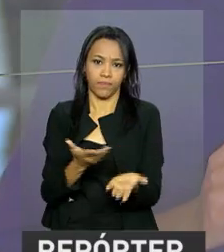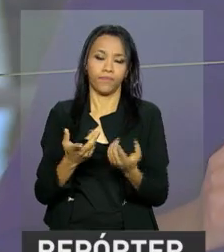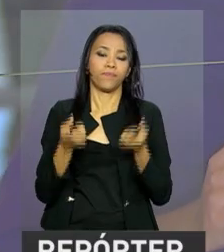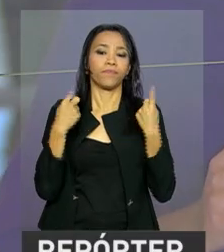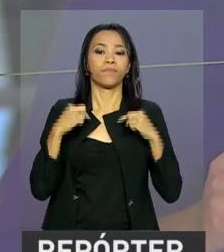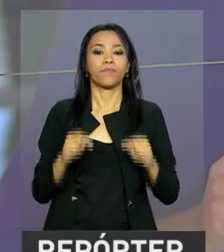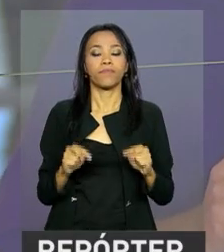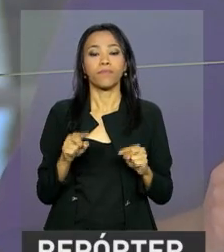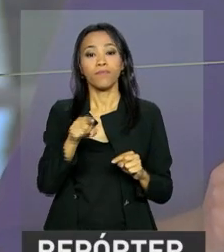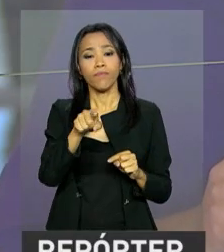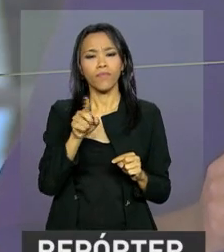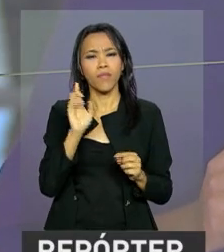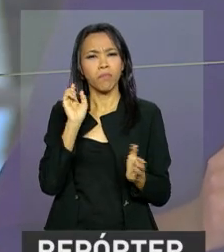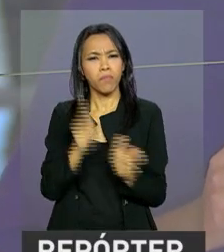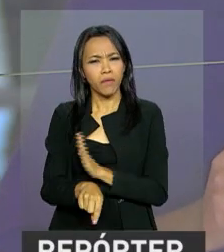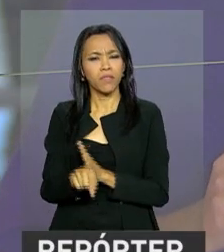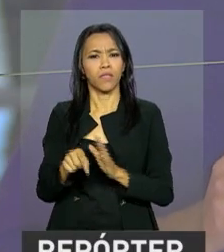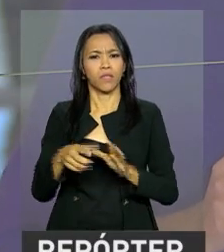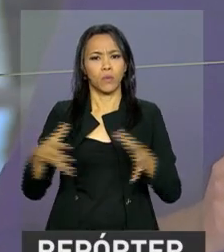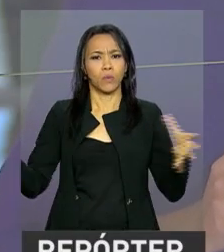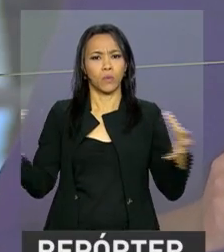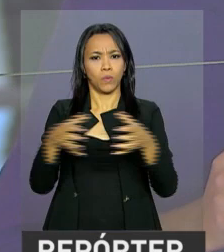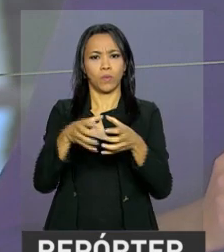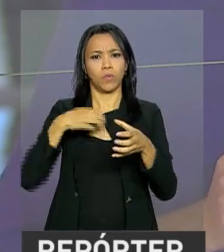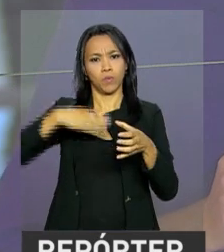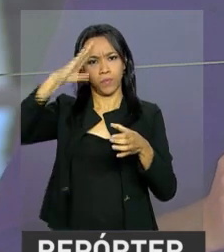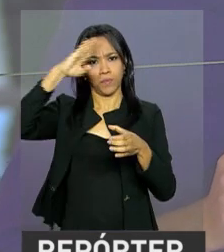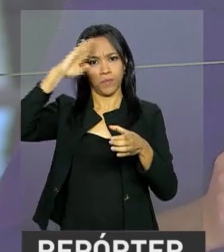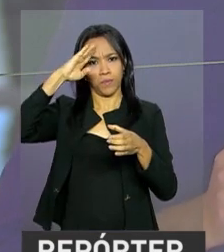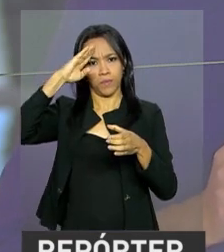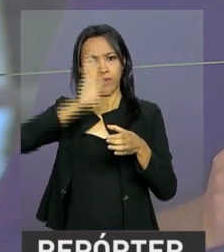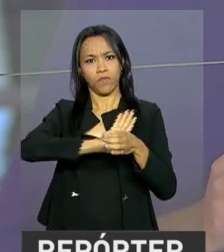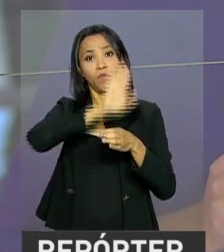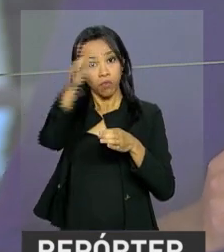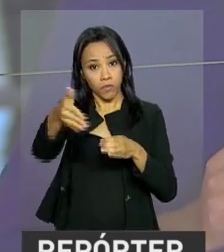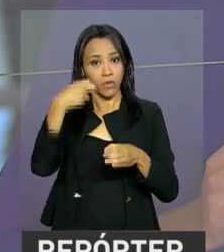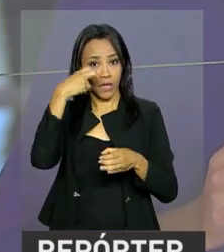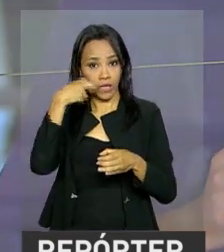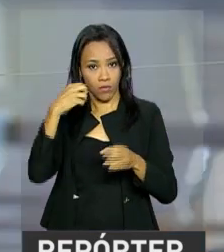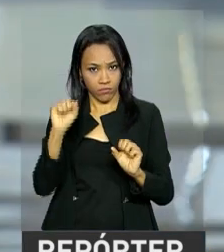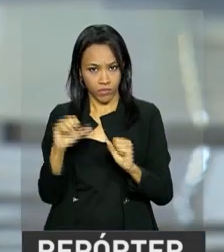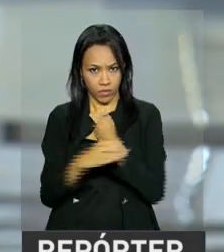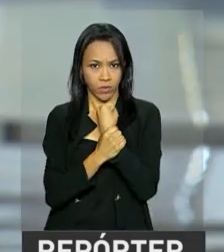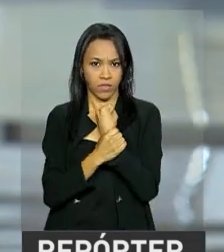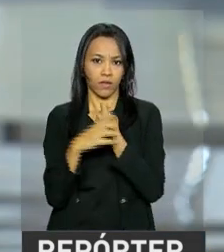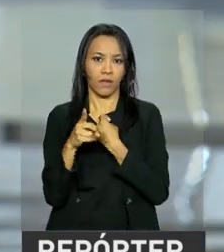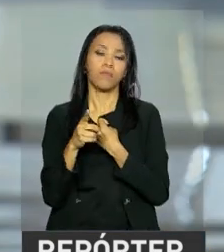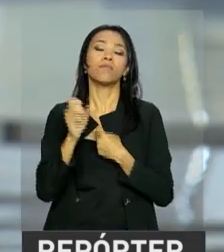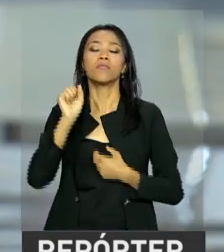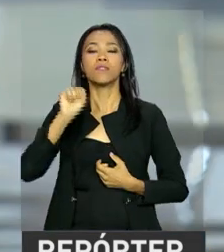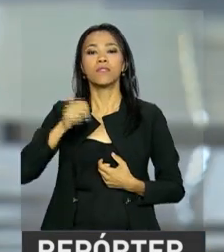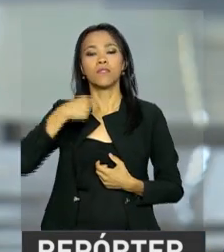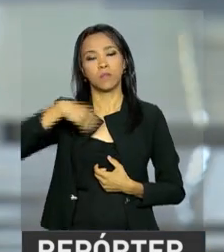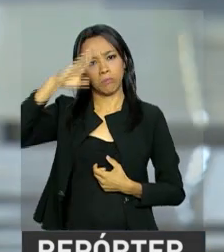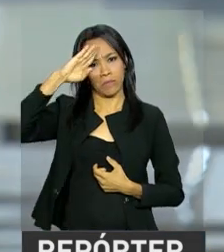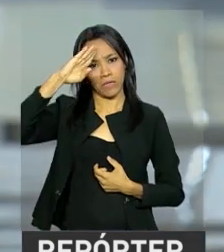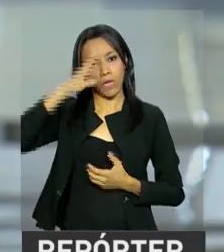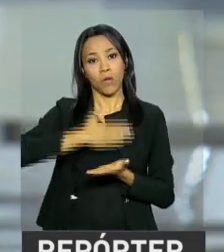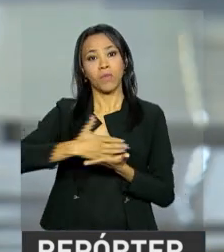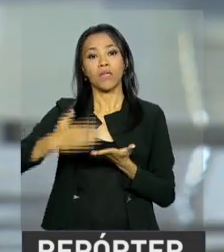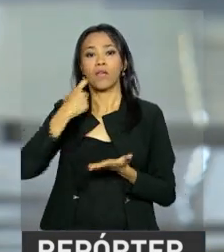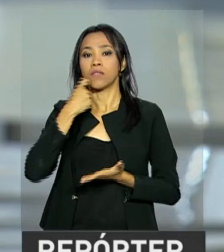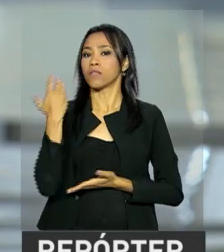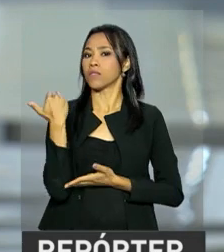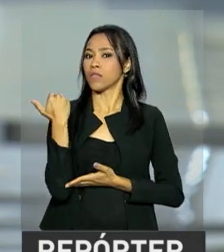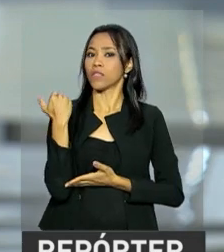agora Taí as forças armadas estão reforçando a segurança Natal exatamente Leandro o os militares começaram na sexta-feira